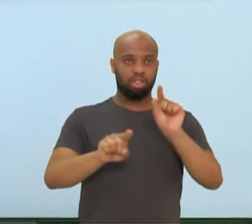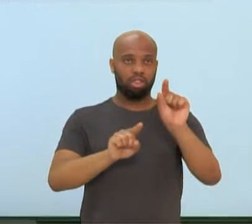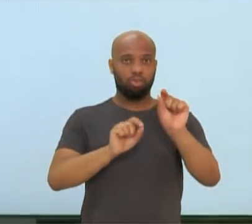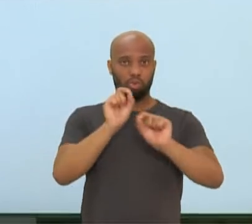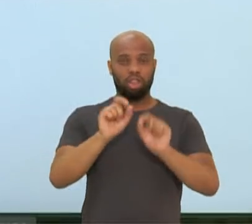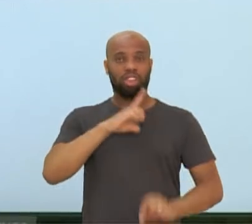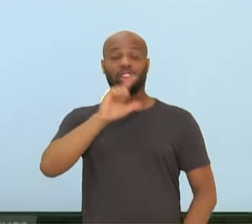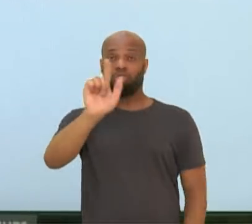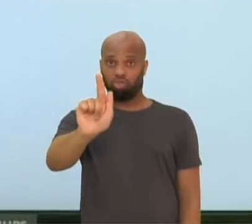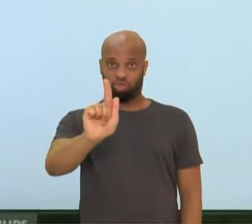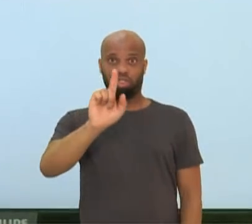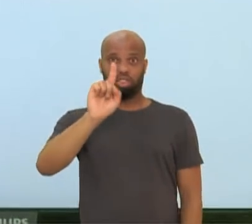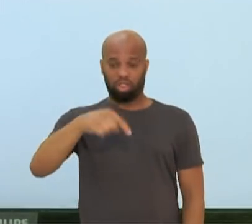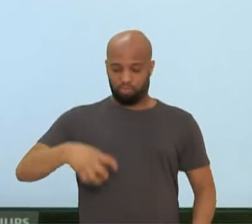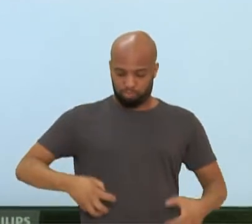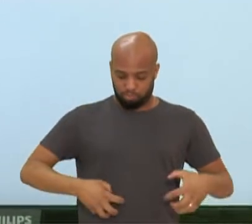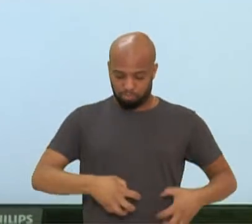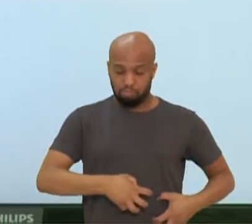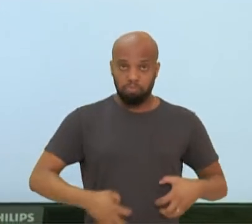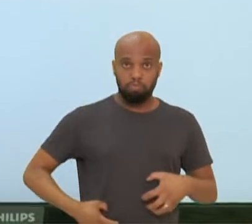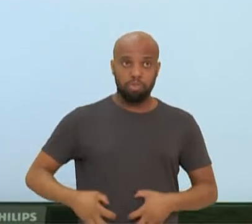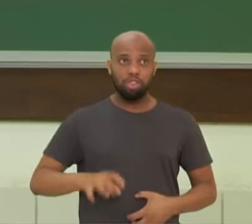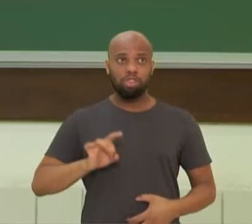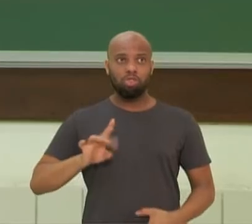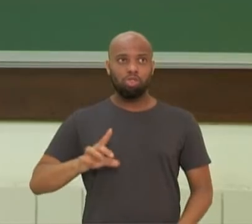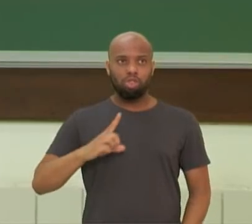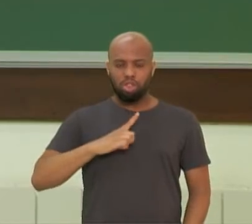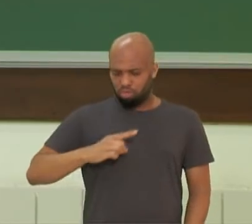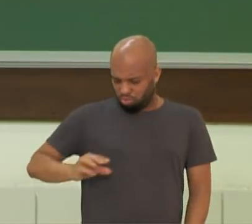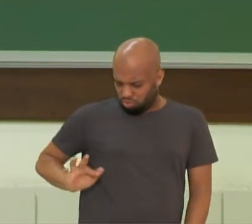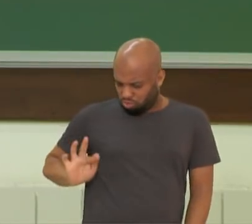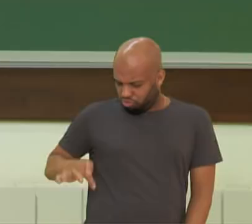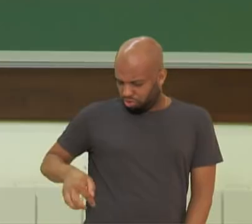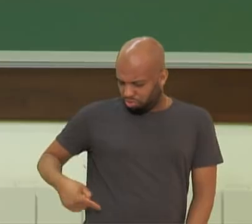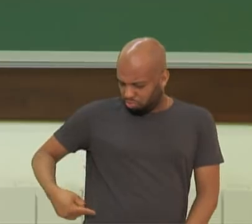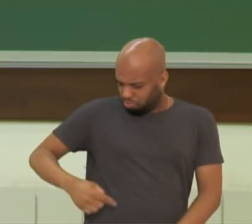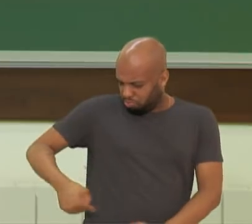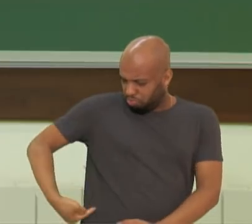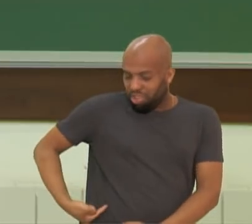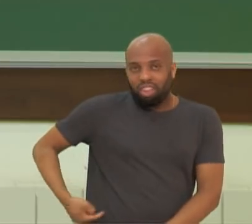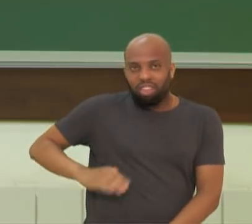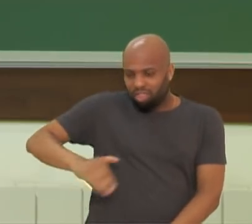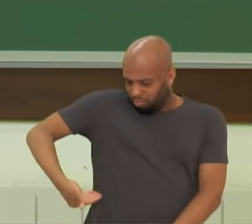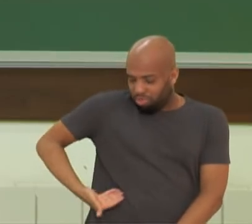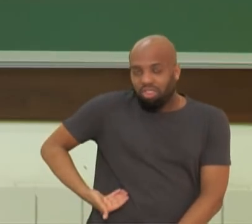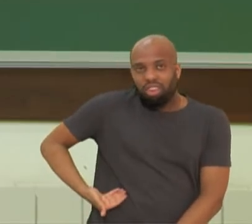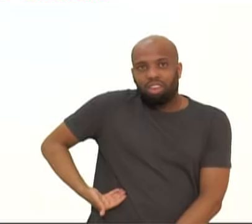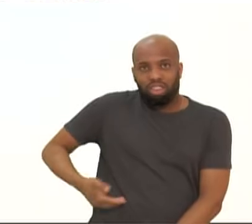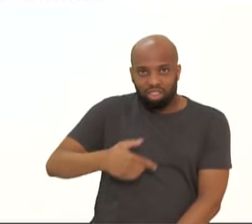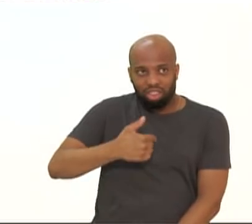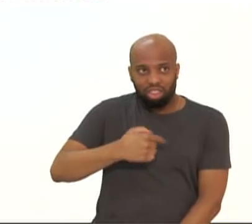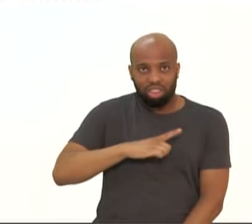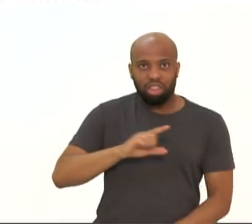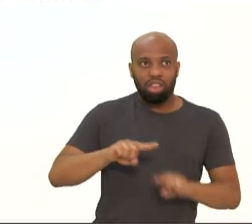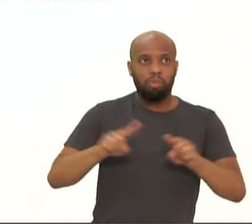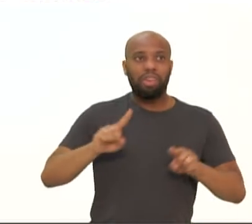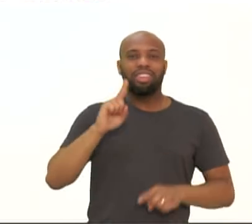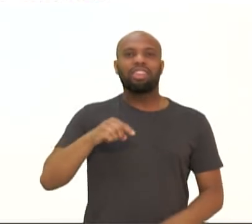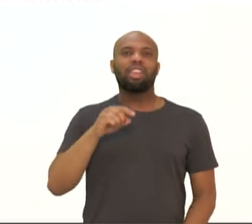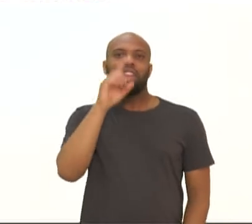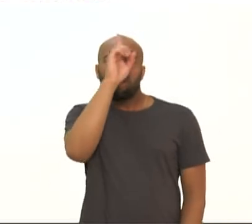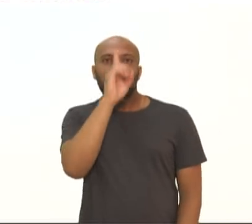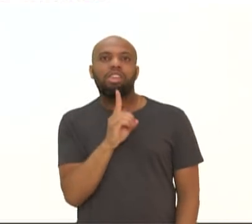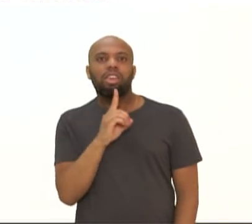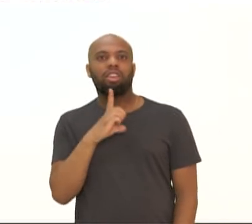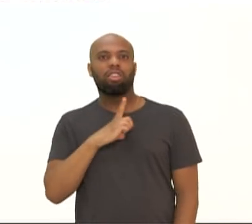G, um órgão que só tá a pontinha dele aparecendo, porque ele está lá por trás dos outros órgãos, mas é um órgão amarelinho que